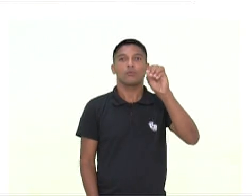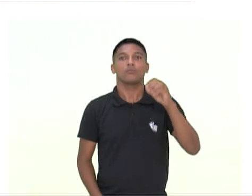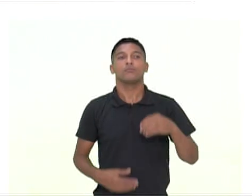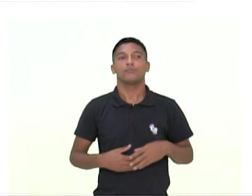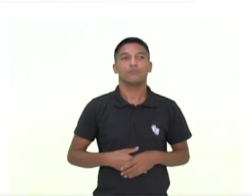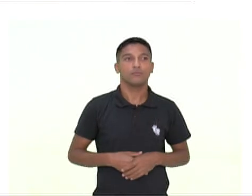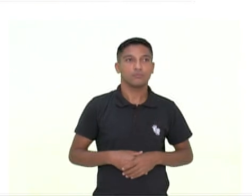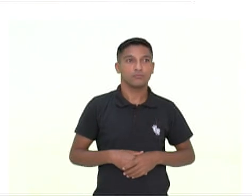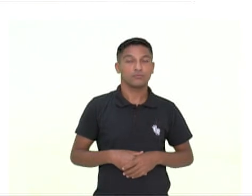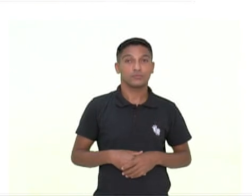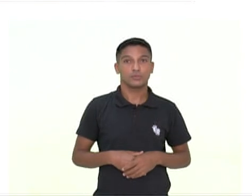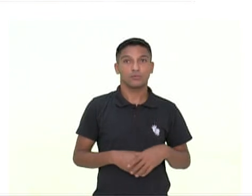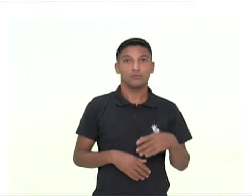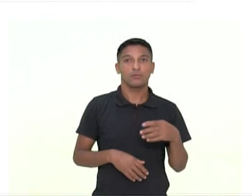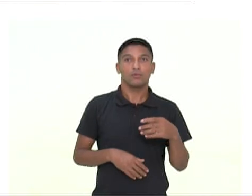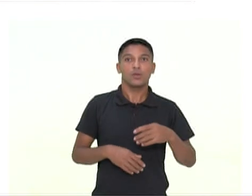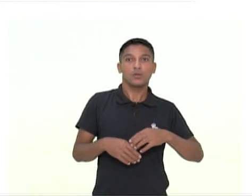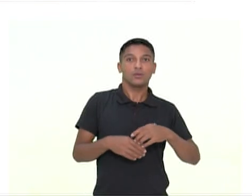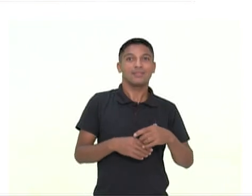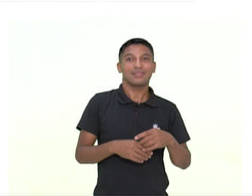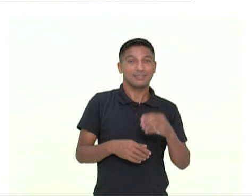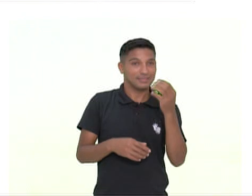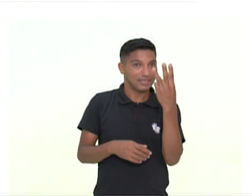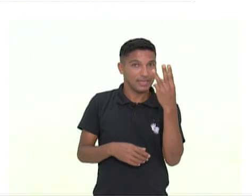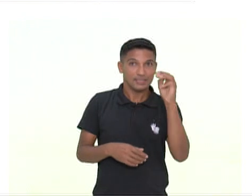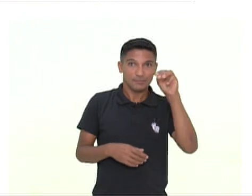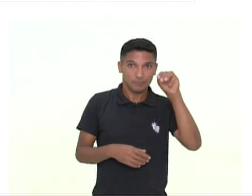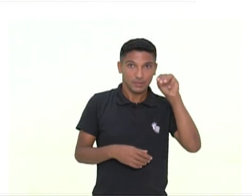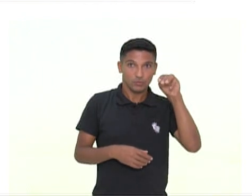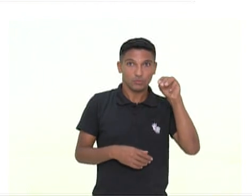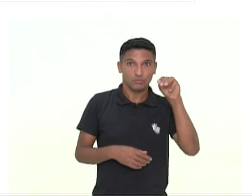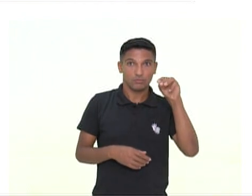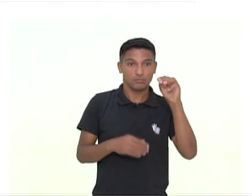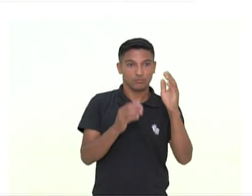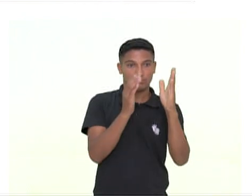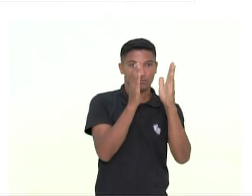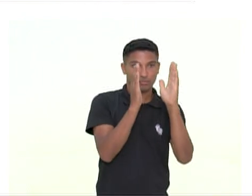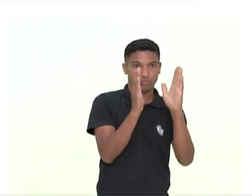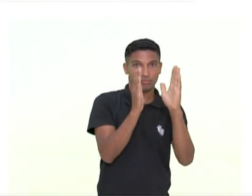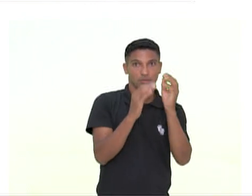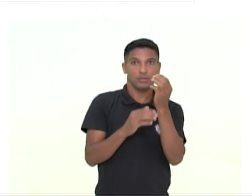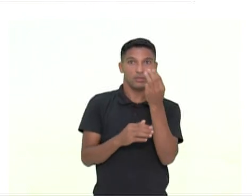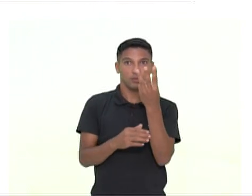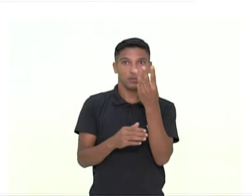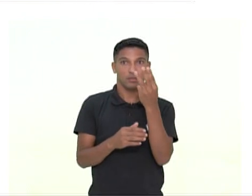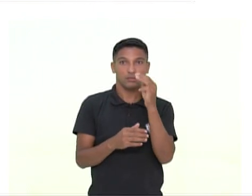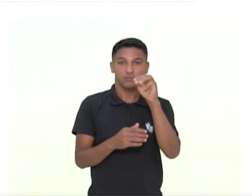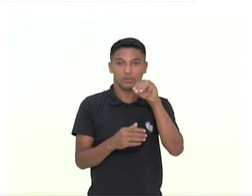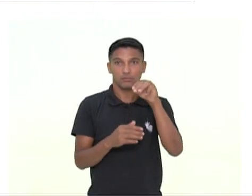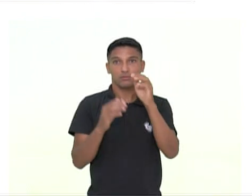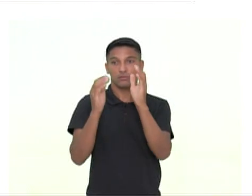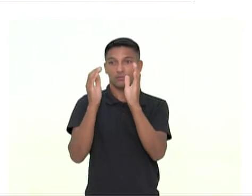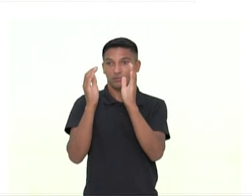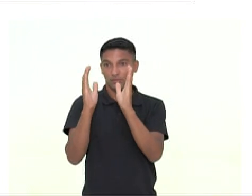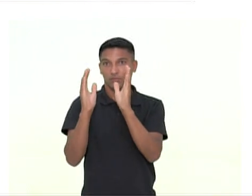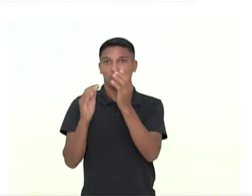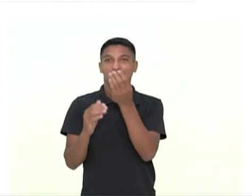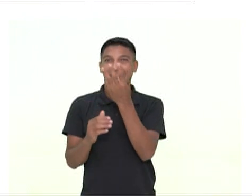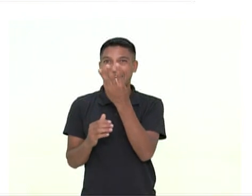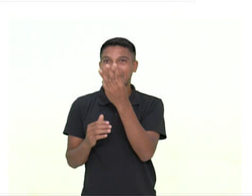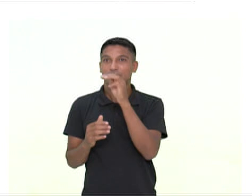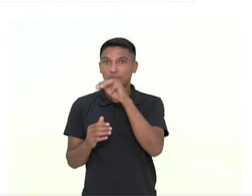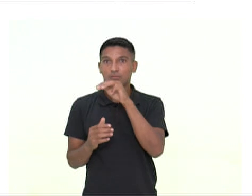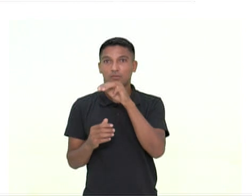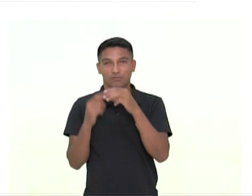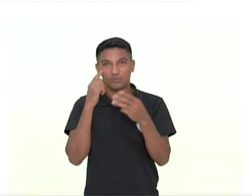cada tá então a cada 3 minutos temos um intervalo mais ou menos de um minuto quem fizer